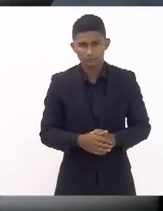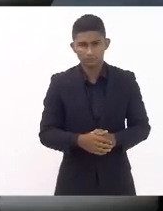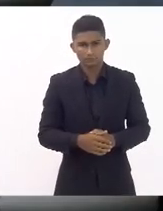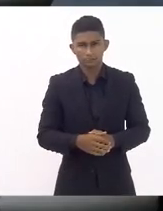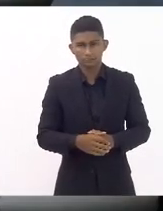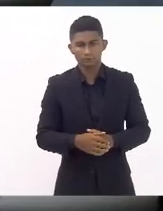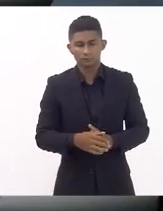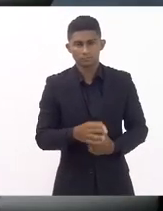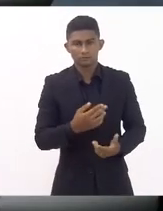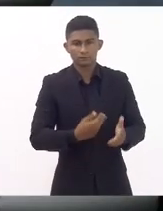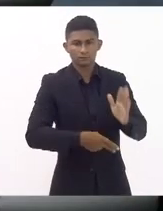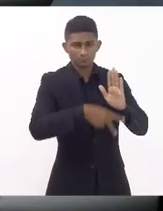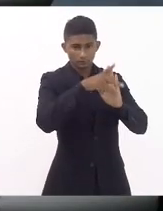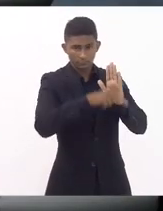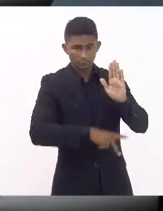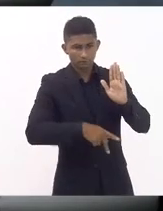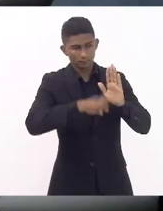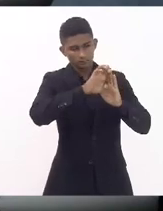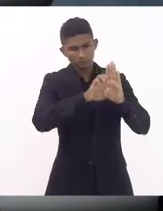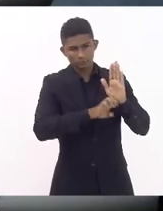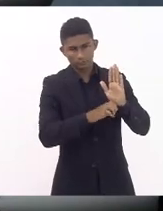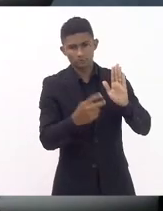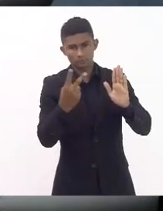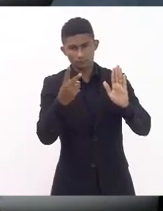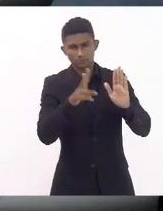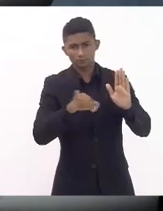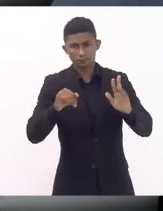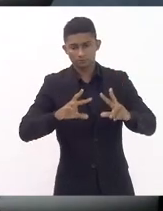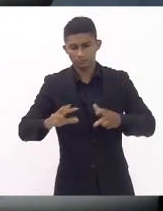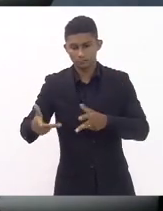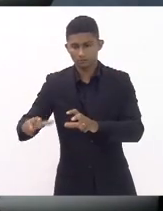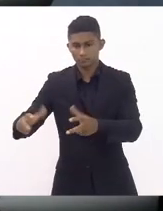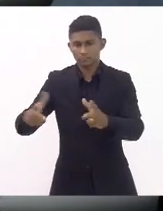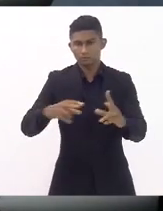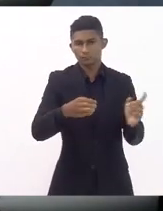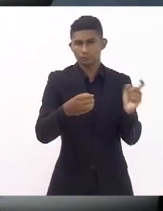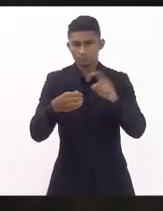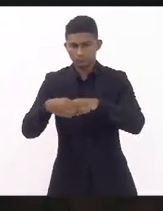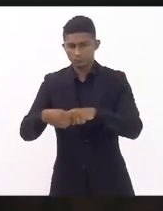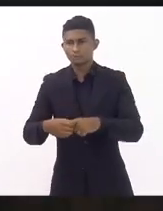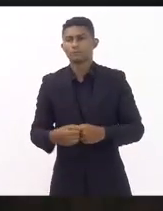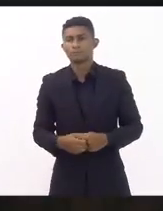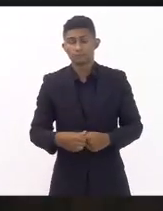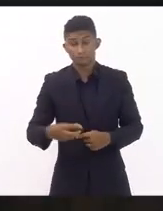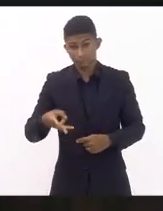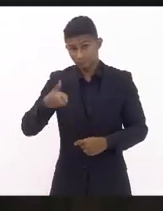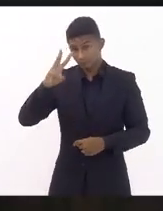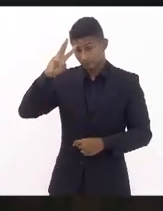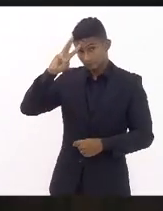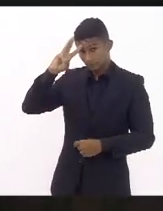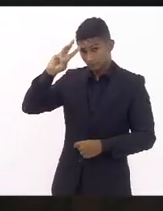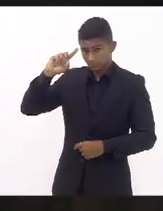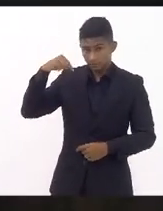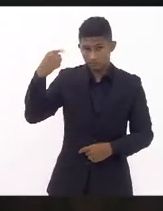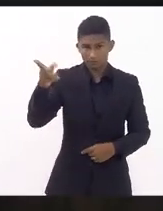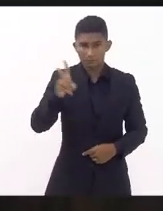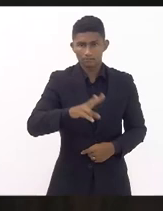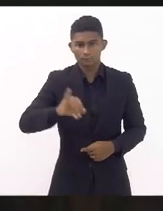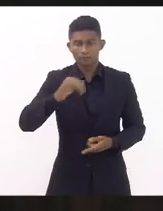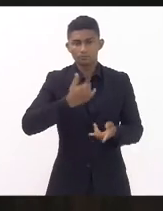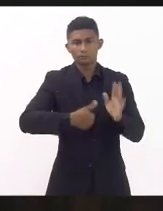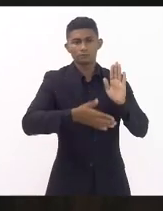O projeto recebeu 2 emendas e retorna às comissões. Deputado Carlos Macedo, na próxima terça-feira estará em